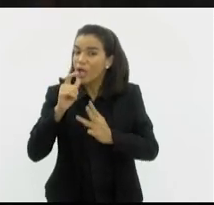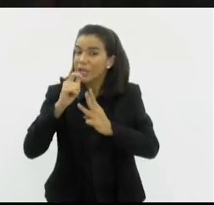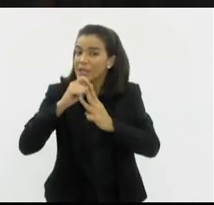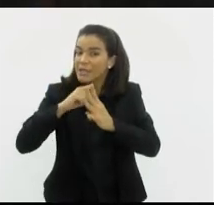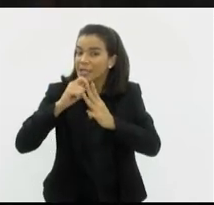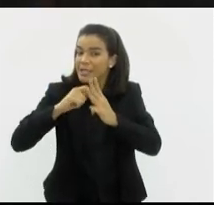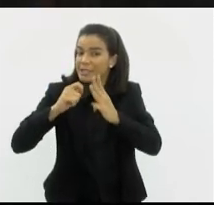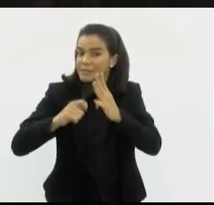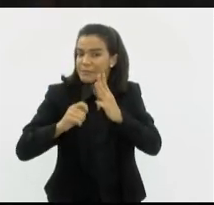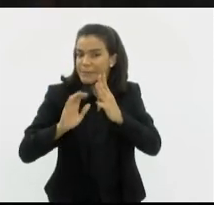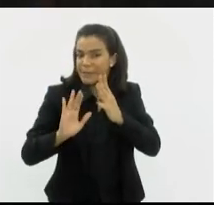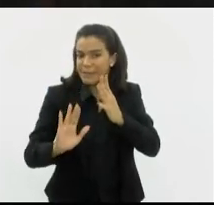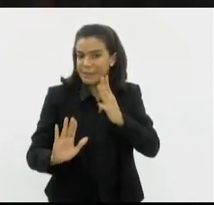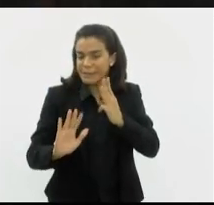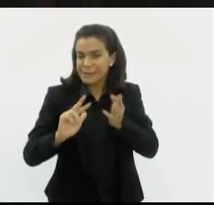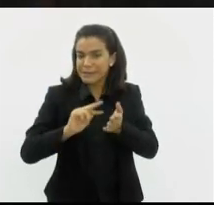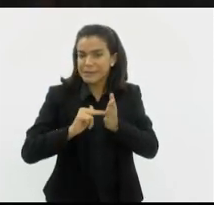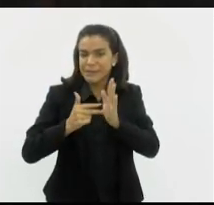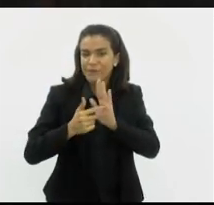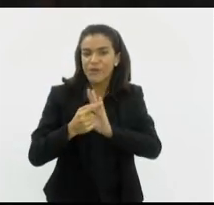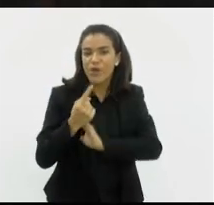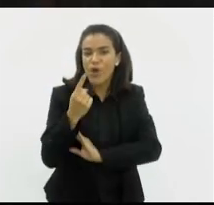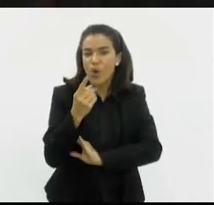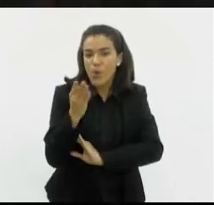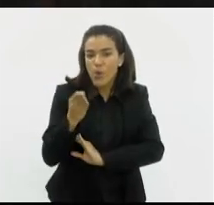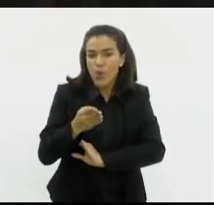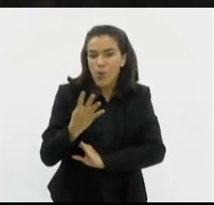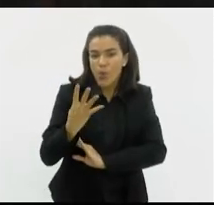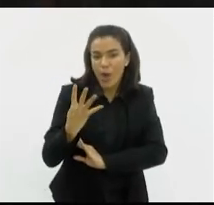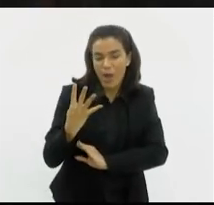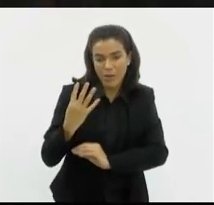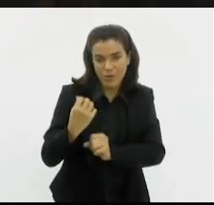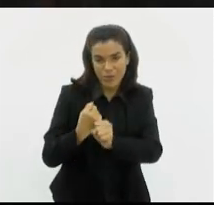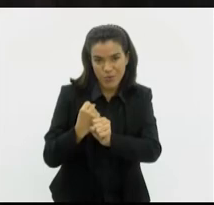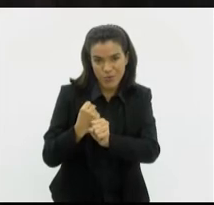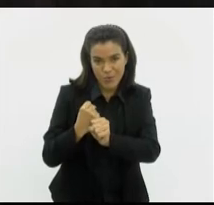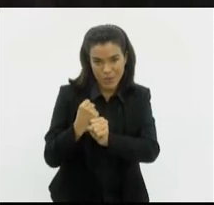é, um quarto do ano. Já dá para imaginar